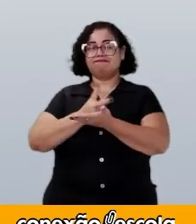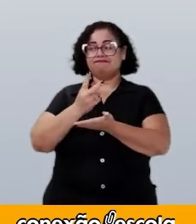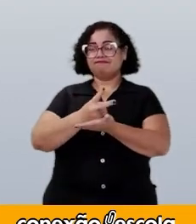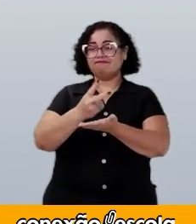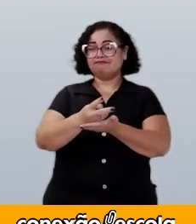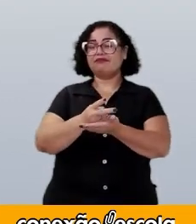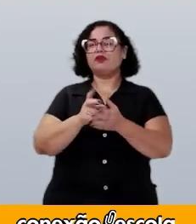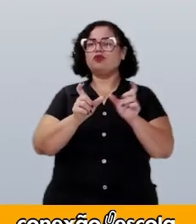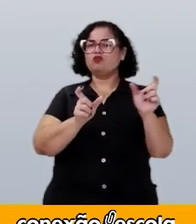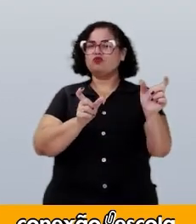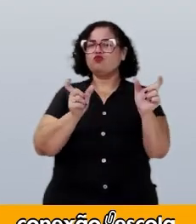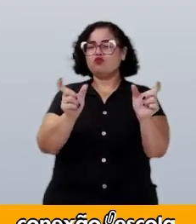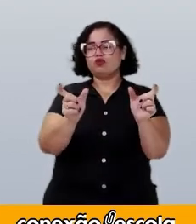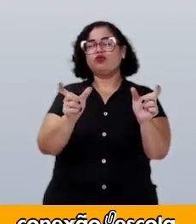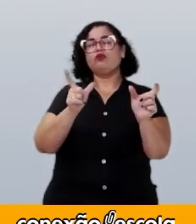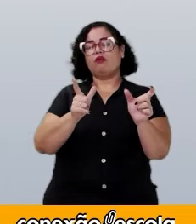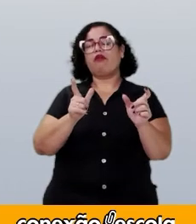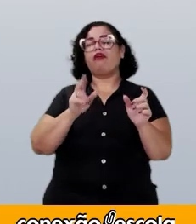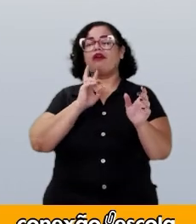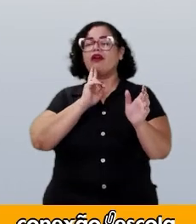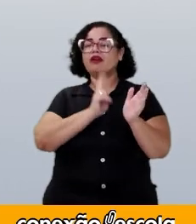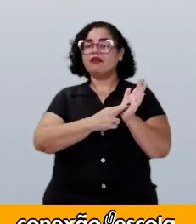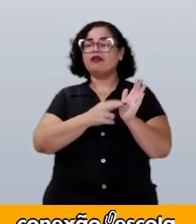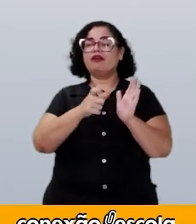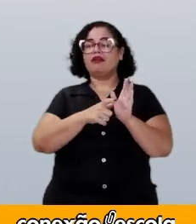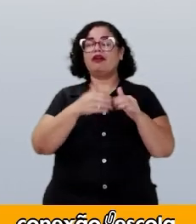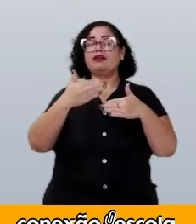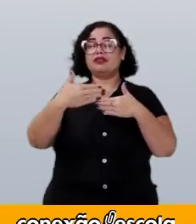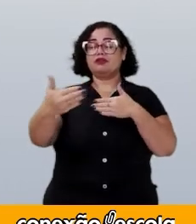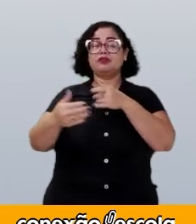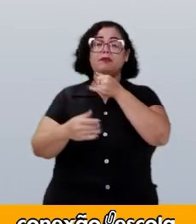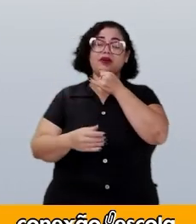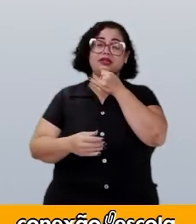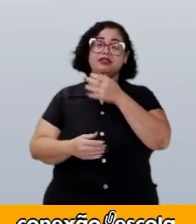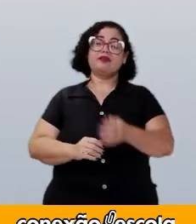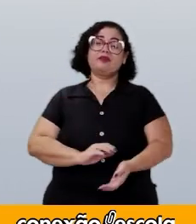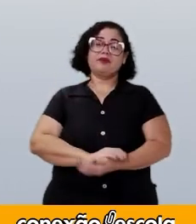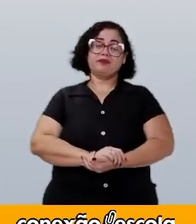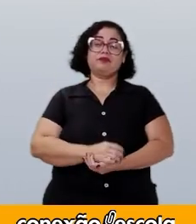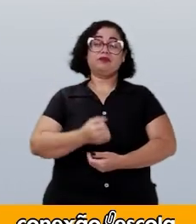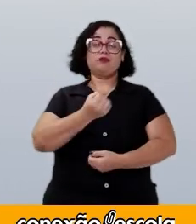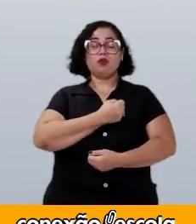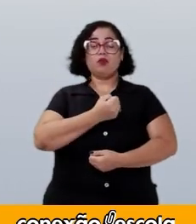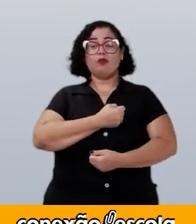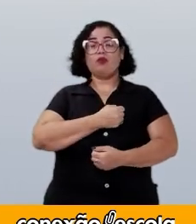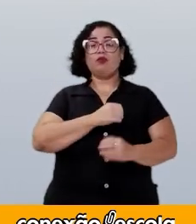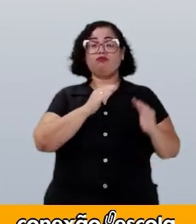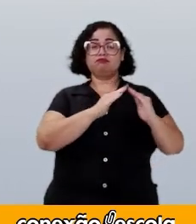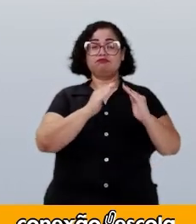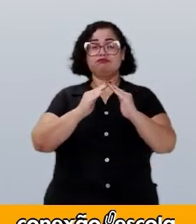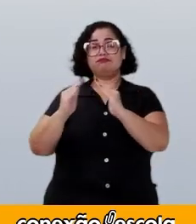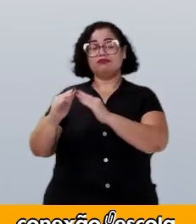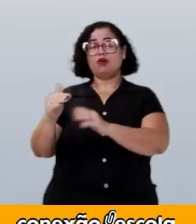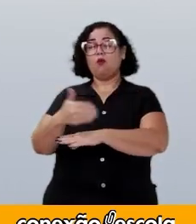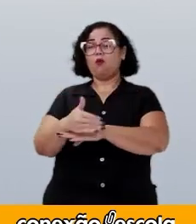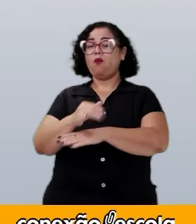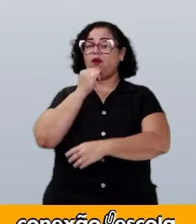esse conjunto corresponde a uma sequência, por exemplo, a sequência de numeração de casas de uma